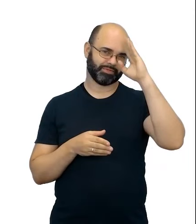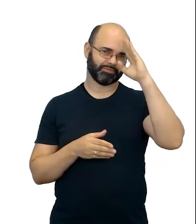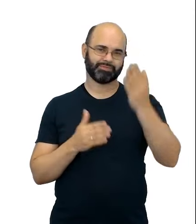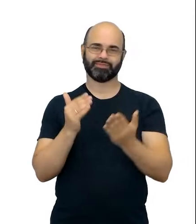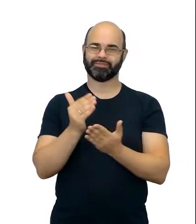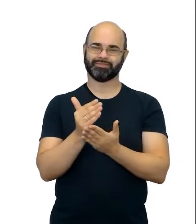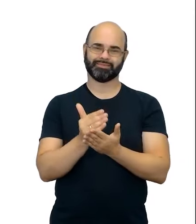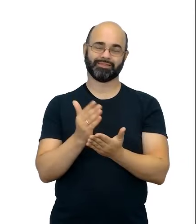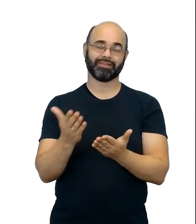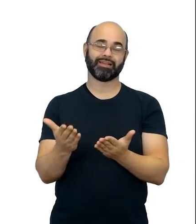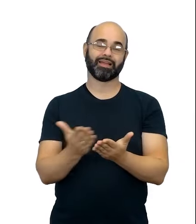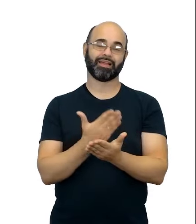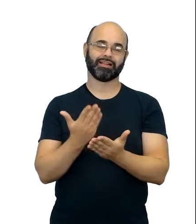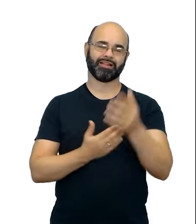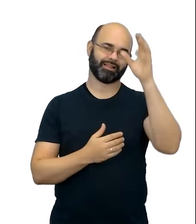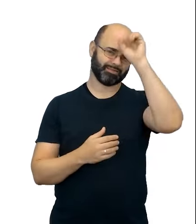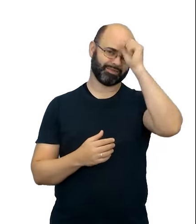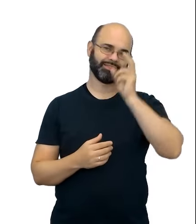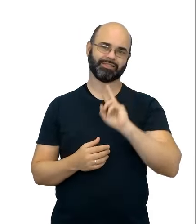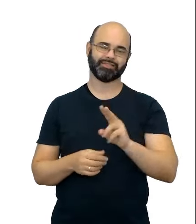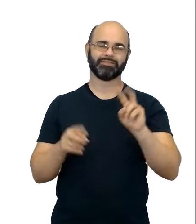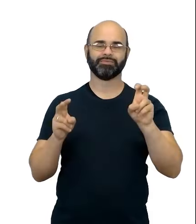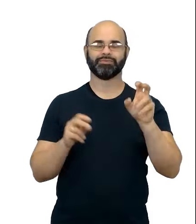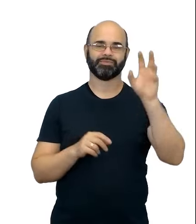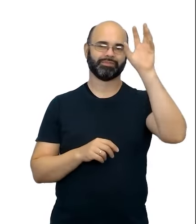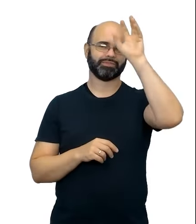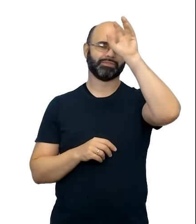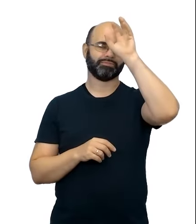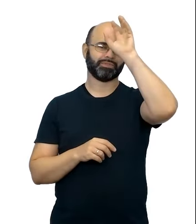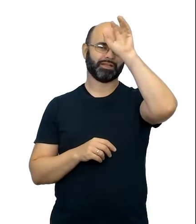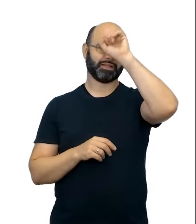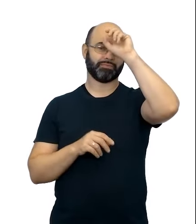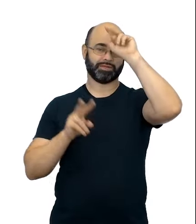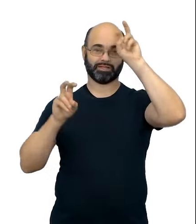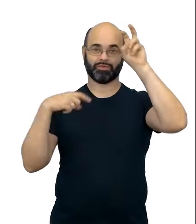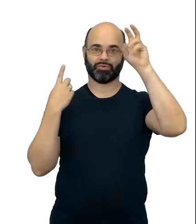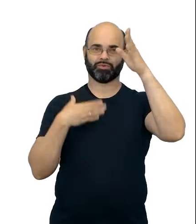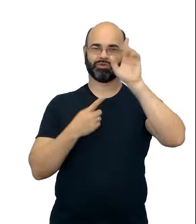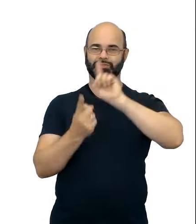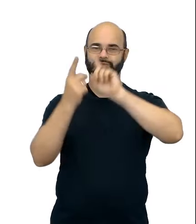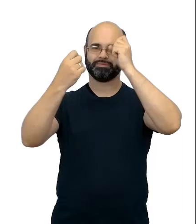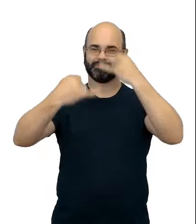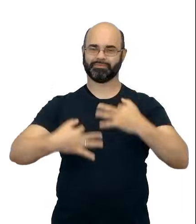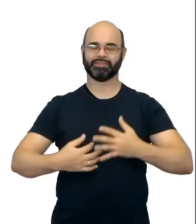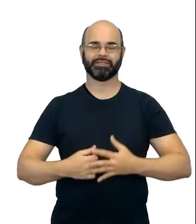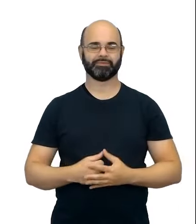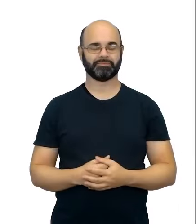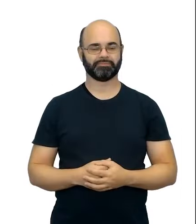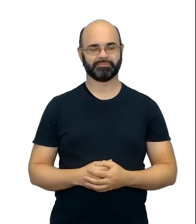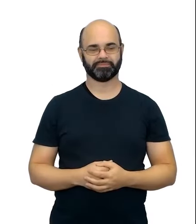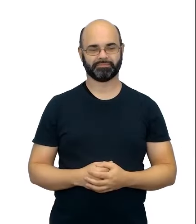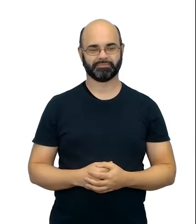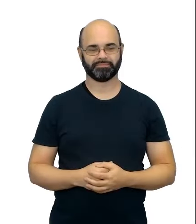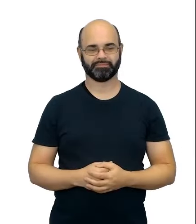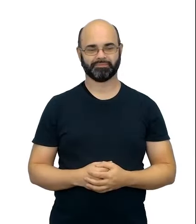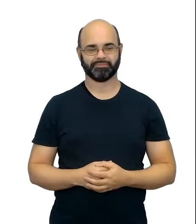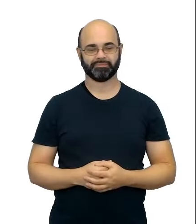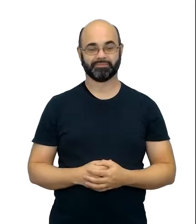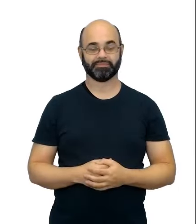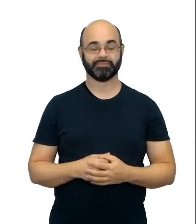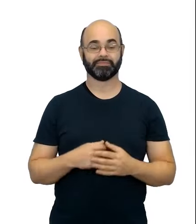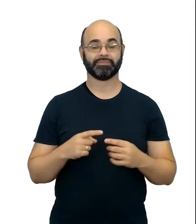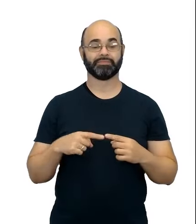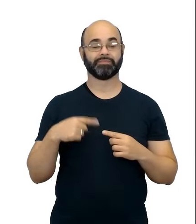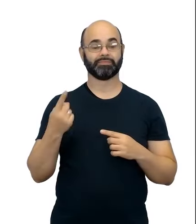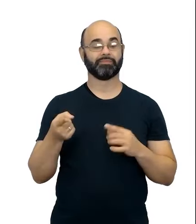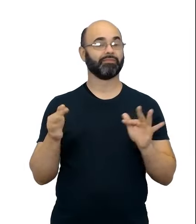Aprender Sempre, na situação de aprendizagem que nós focamos hoje. Por fim, temos ali, surgem novos